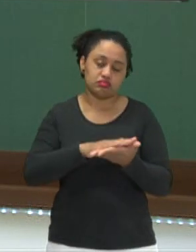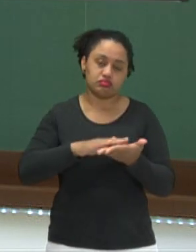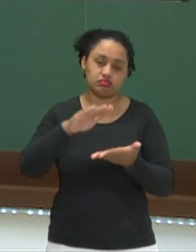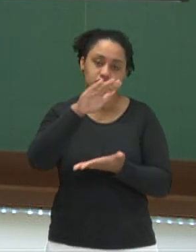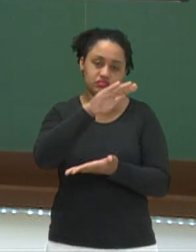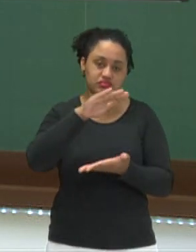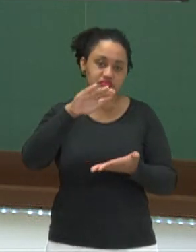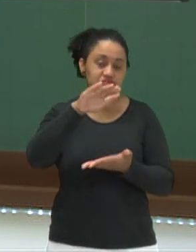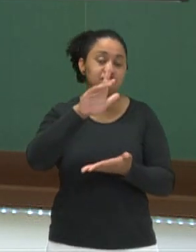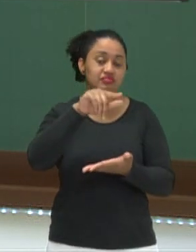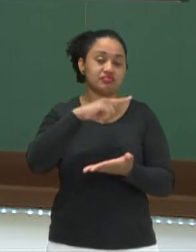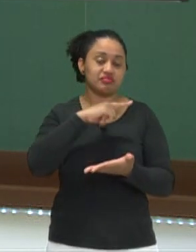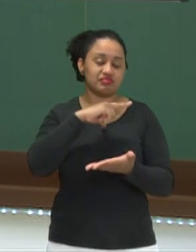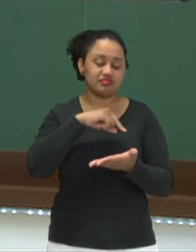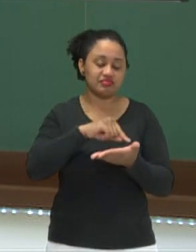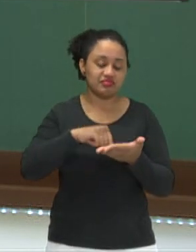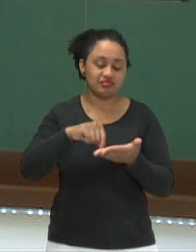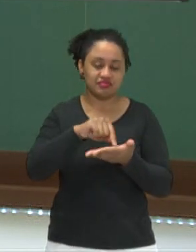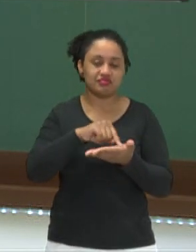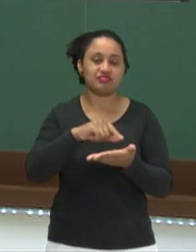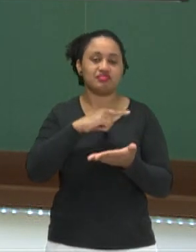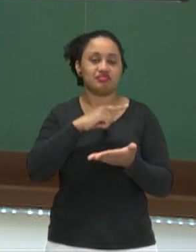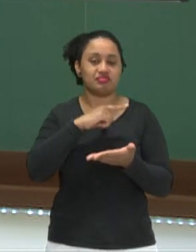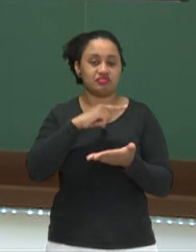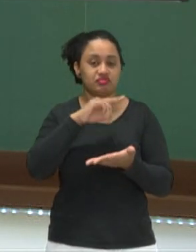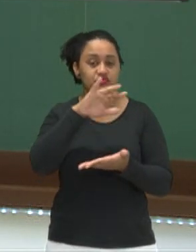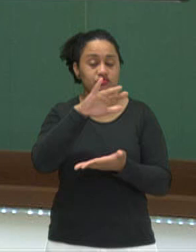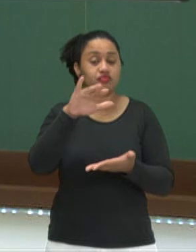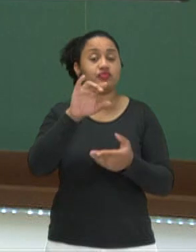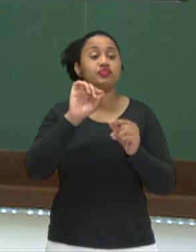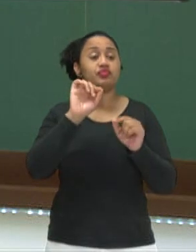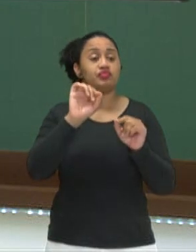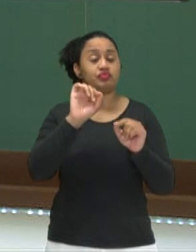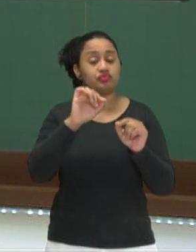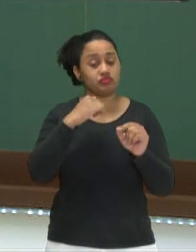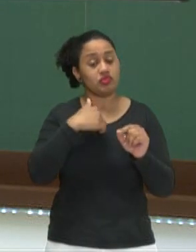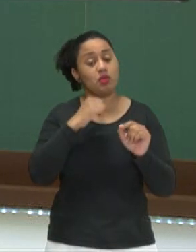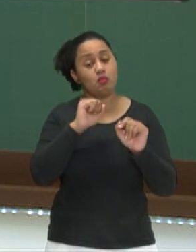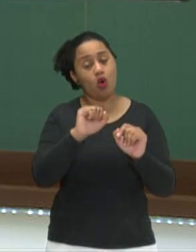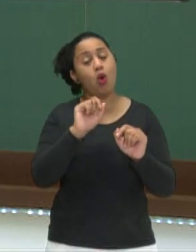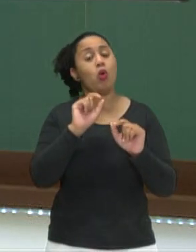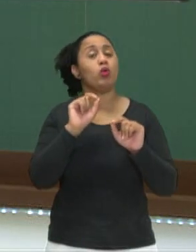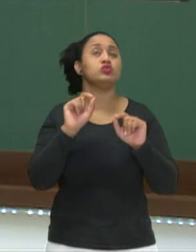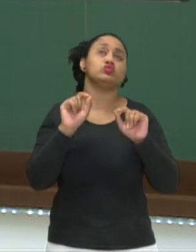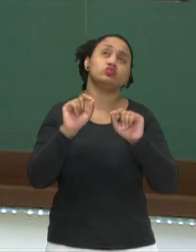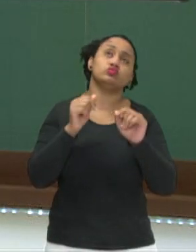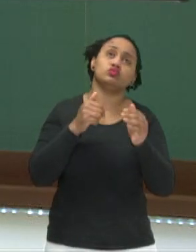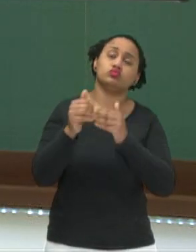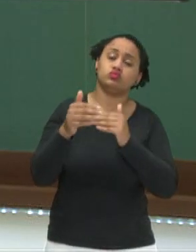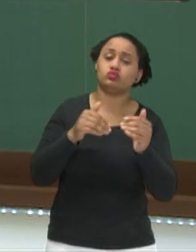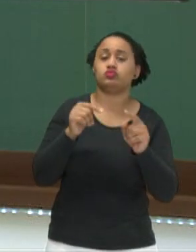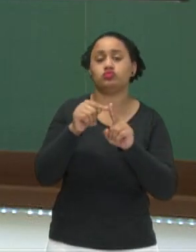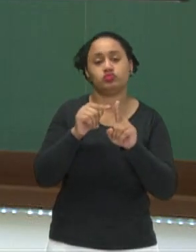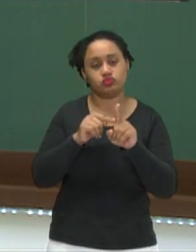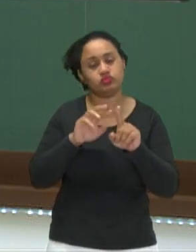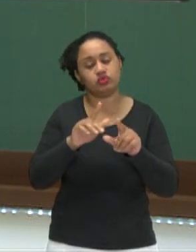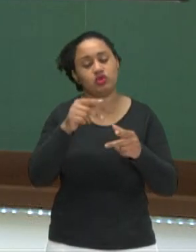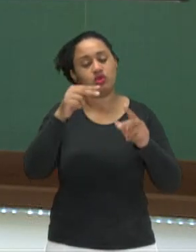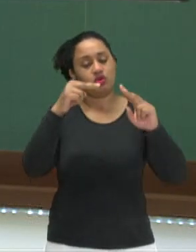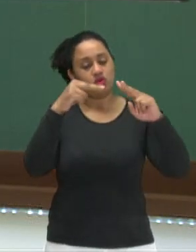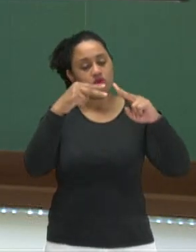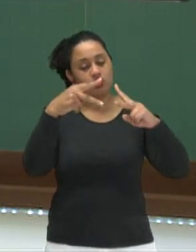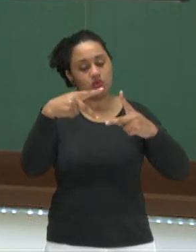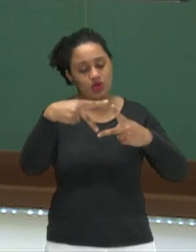esses polígonos convexos que vão estar, né, formados ali, eles podem ser de qualquer formato, pode ser um